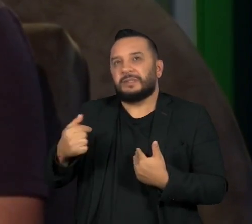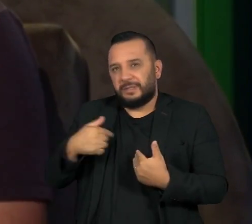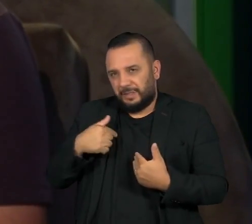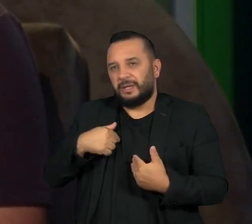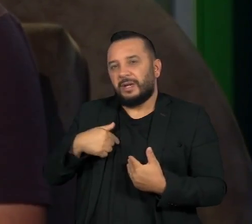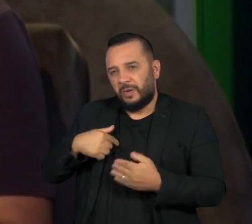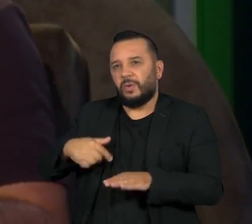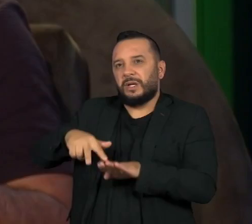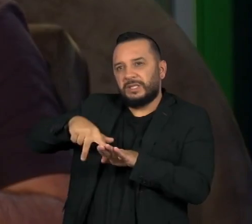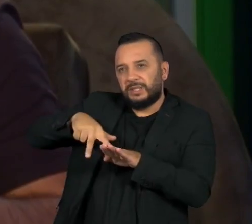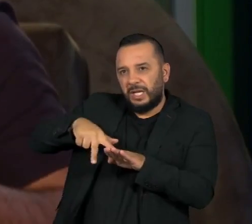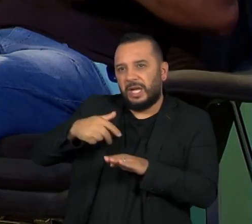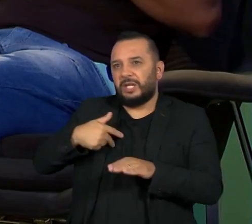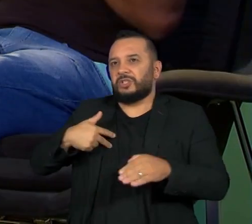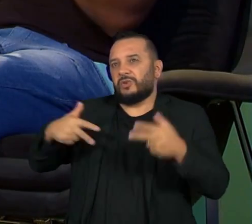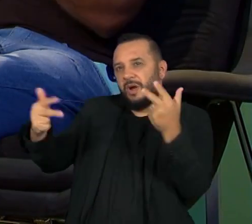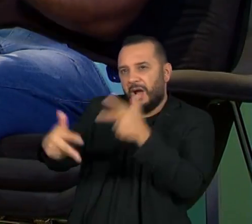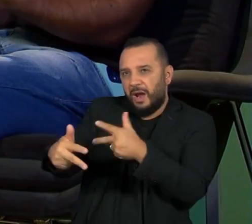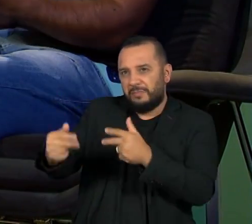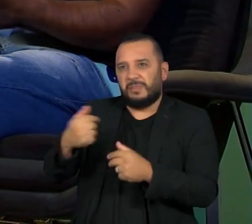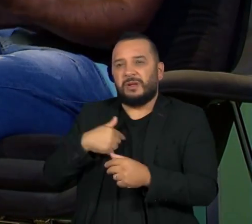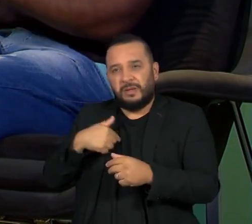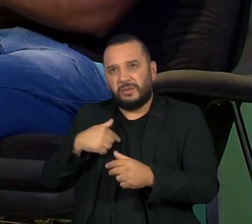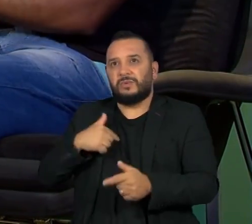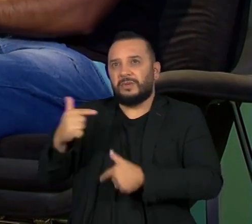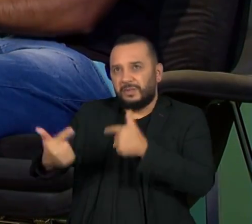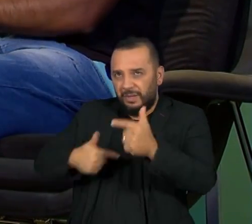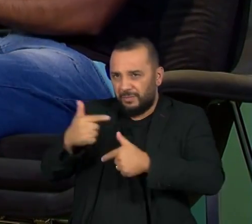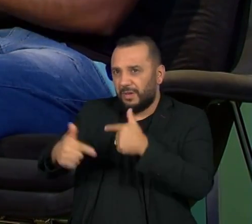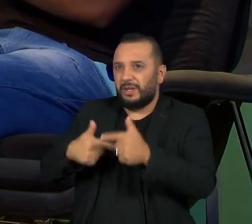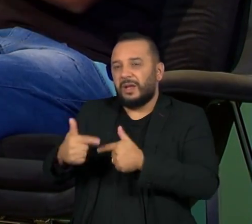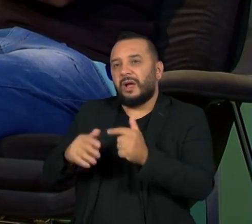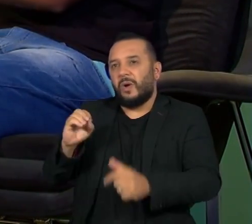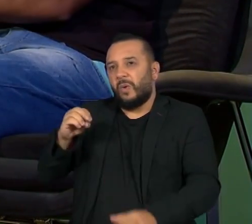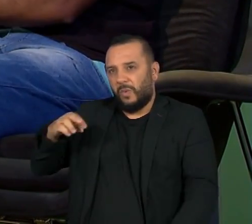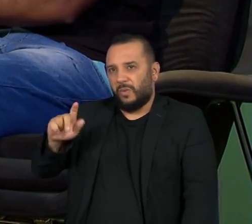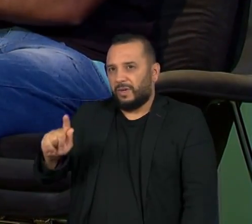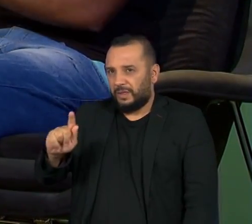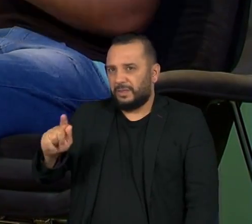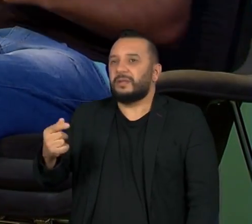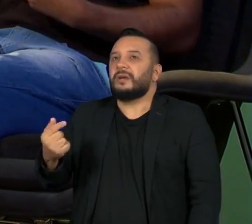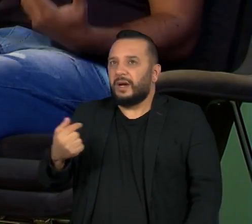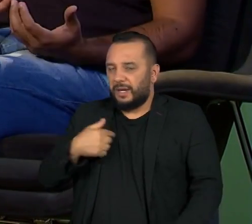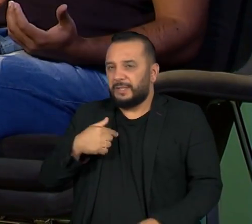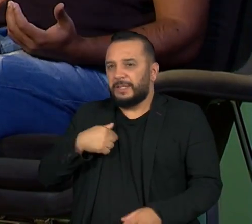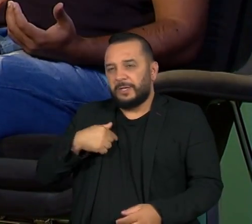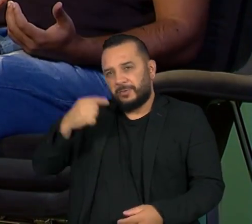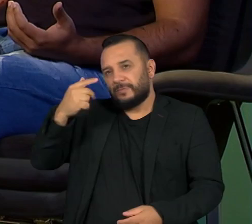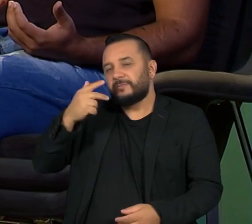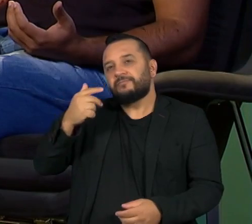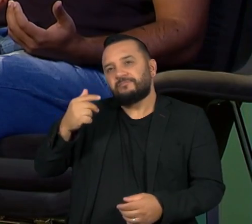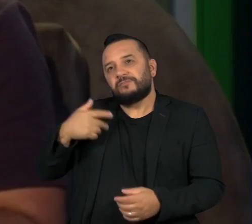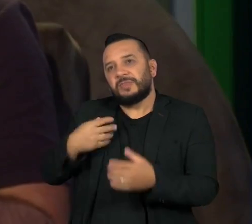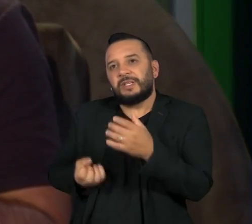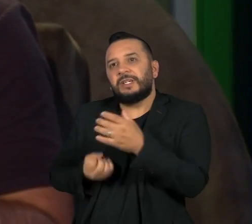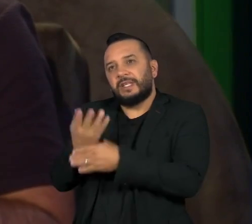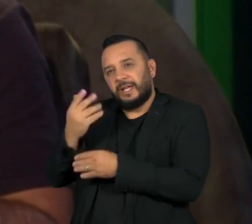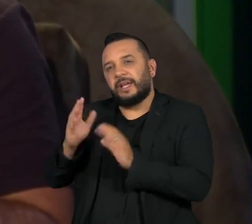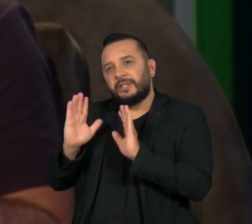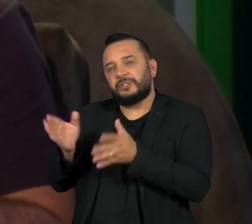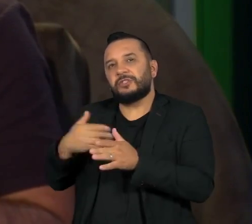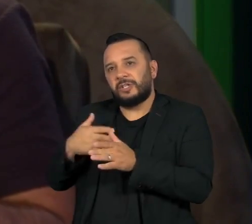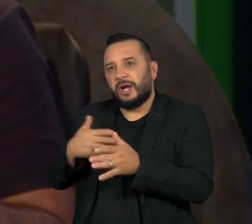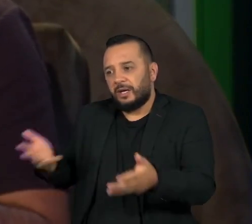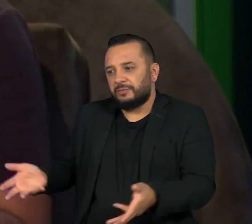skate, que era o rap, para poder trabalhar com isso no terceiro setor. Foi quando eu me reencontrei com o Edu e a gente fundou a Gerando Falcões. A gente